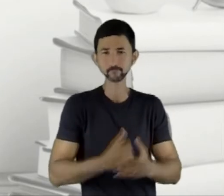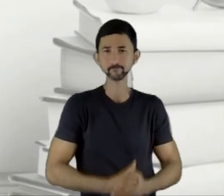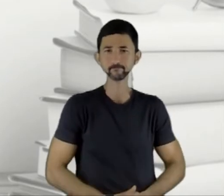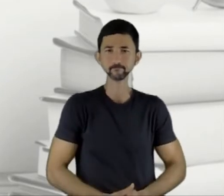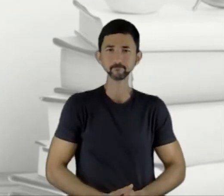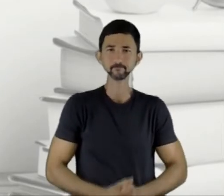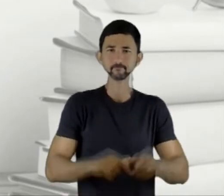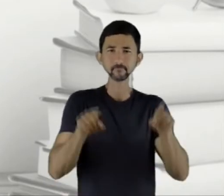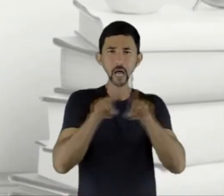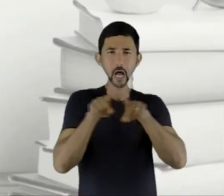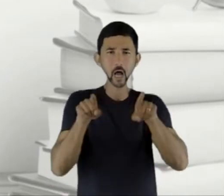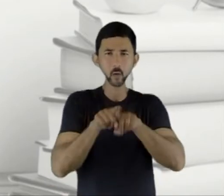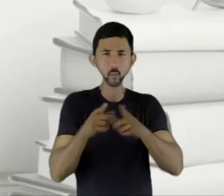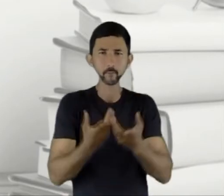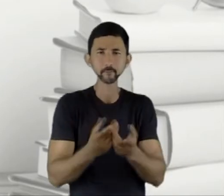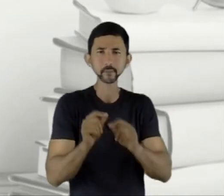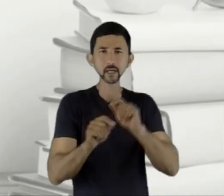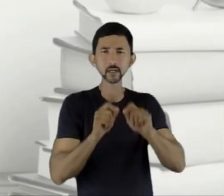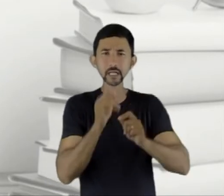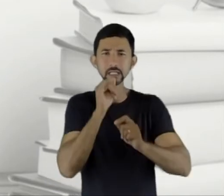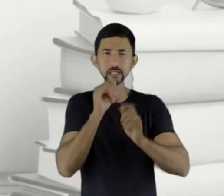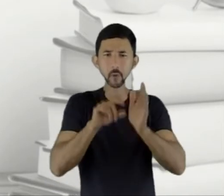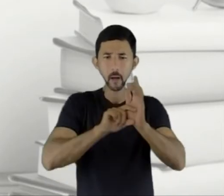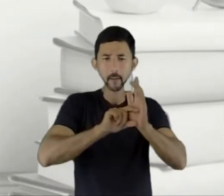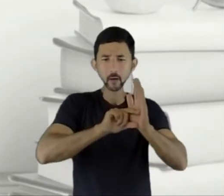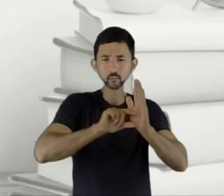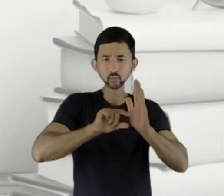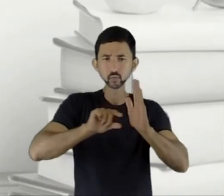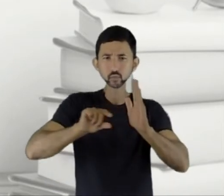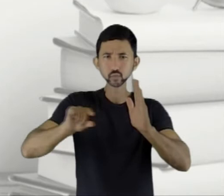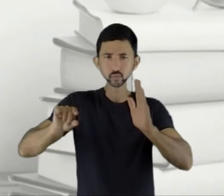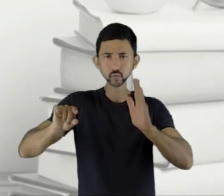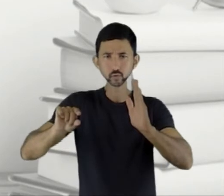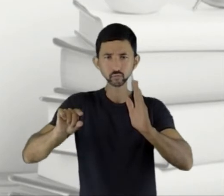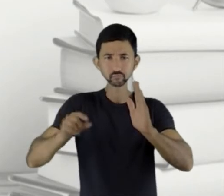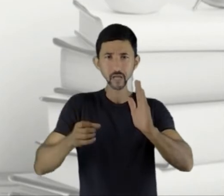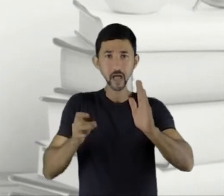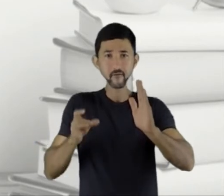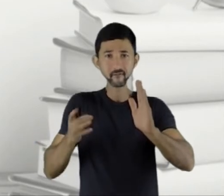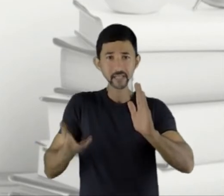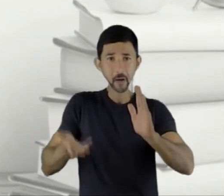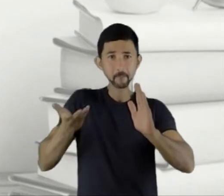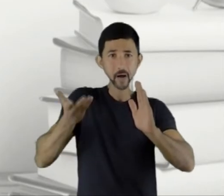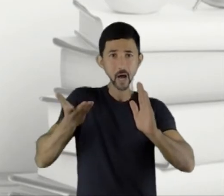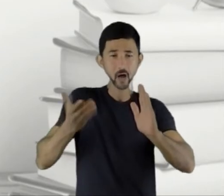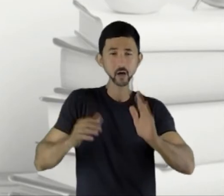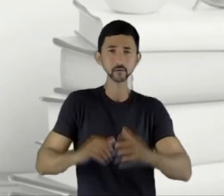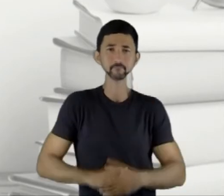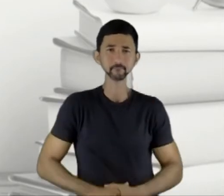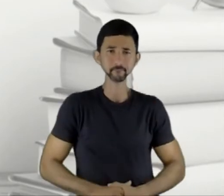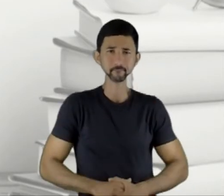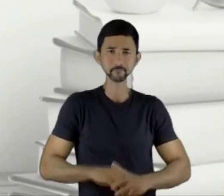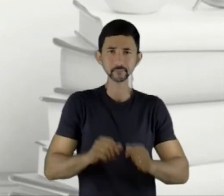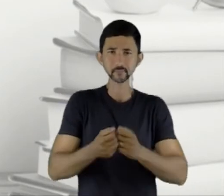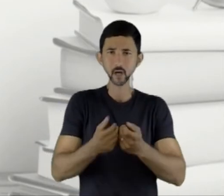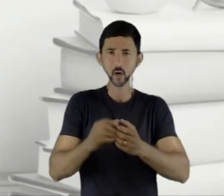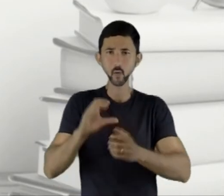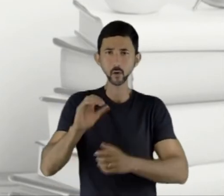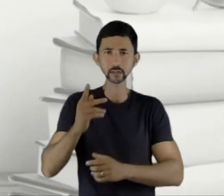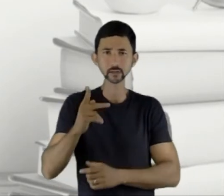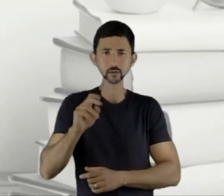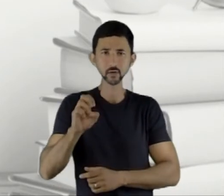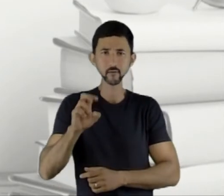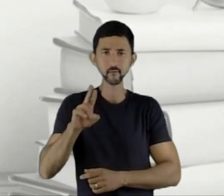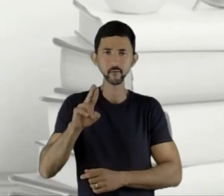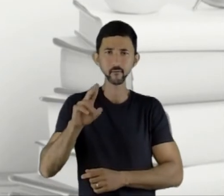correspondente. Assim, a barra mais comprida indica a maior venda. Ou seja, a Chevrolet foi a